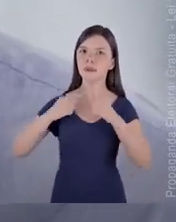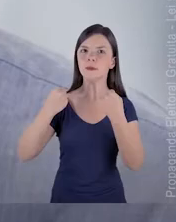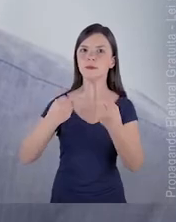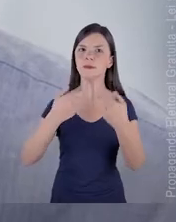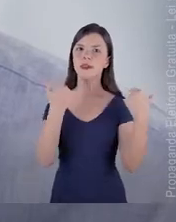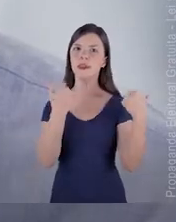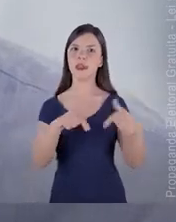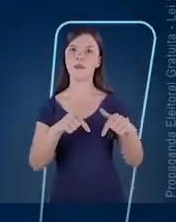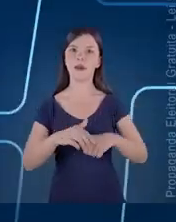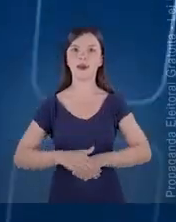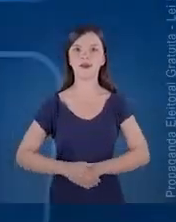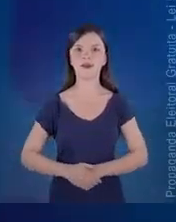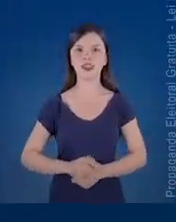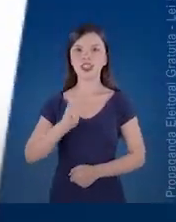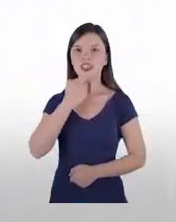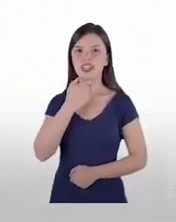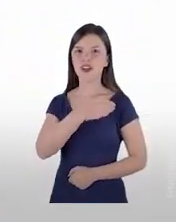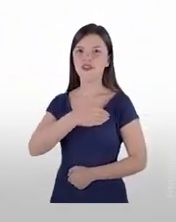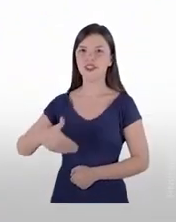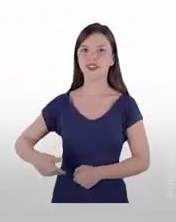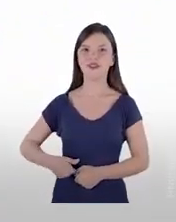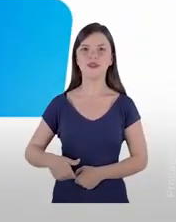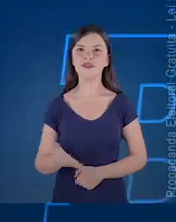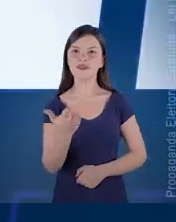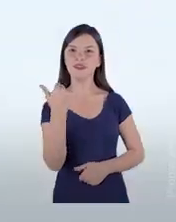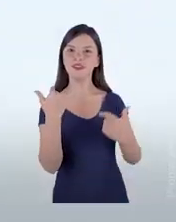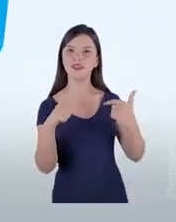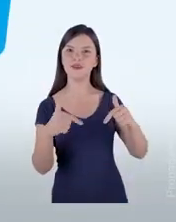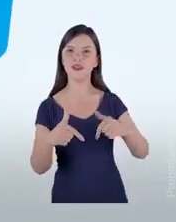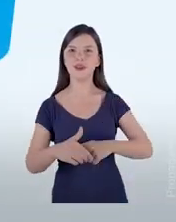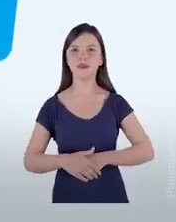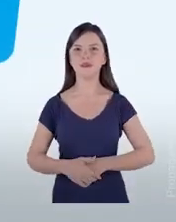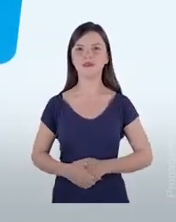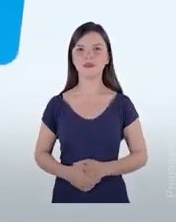e que faça mais. Jean Governador, bora trabalhar.